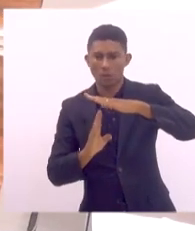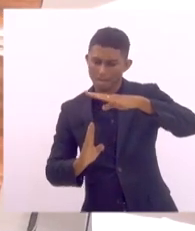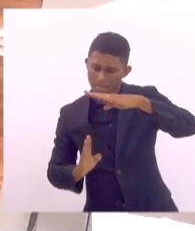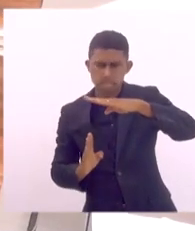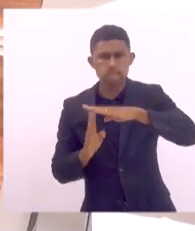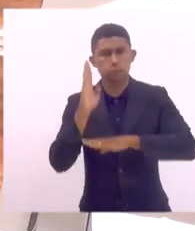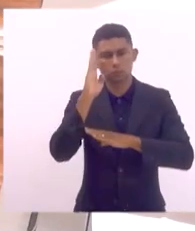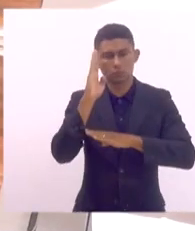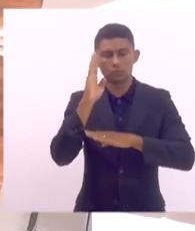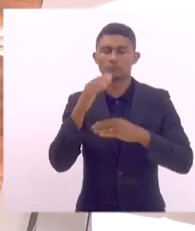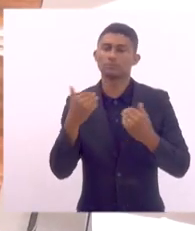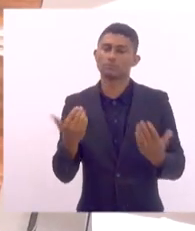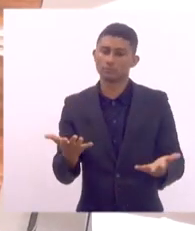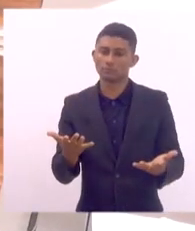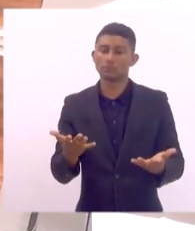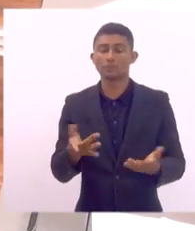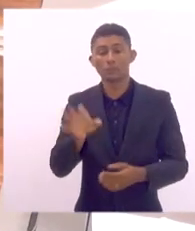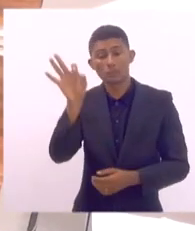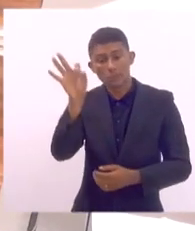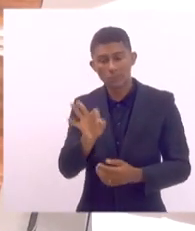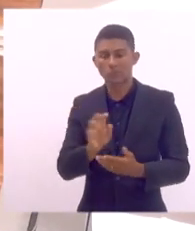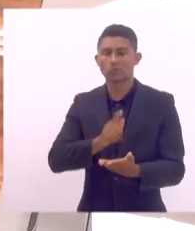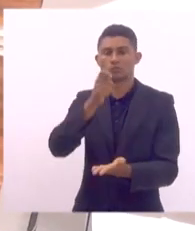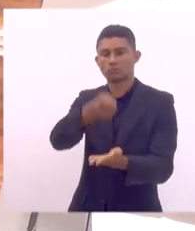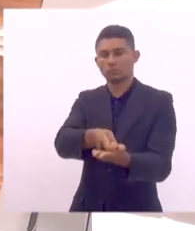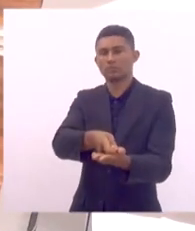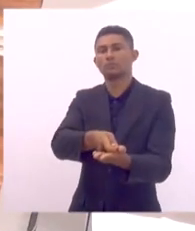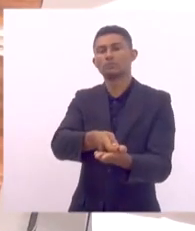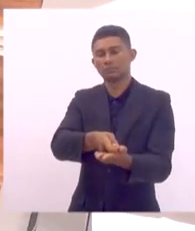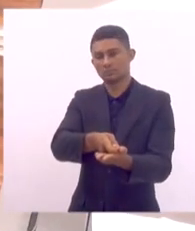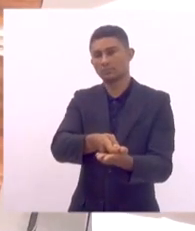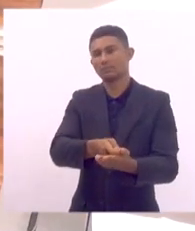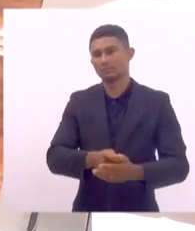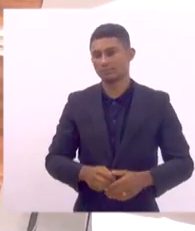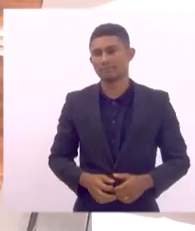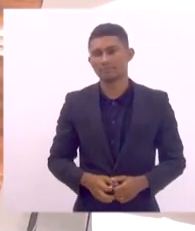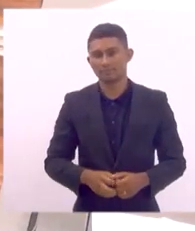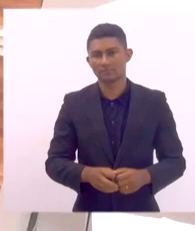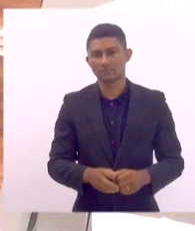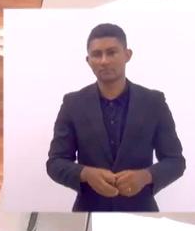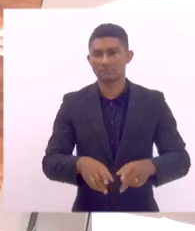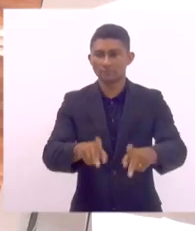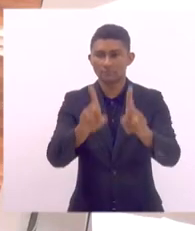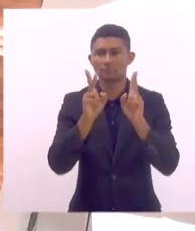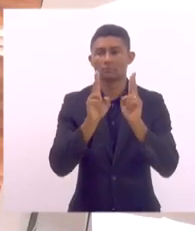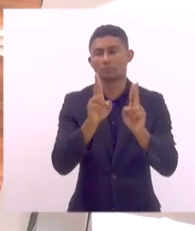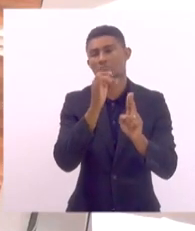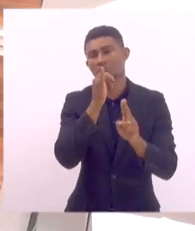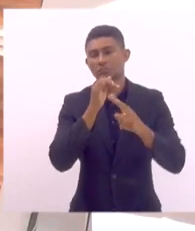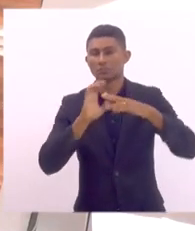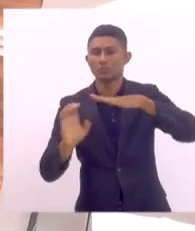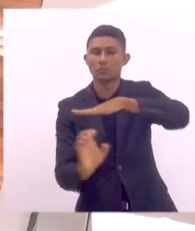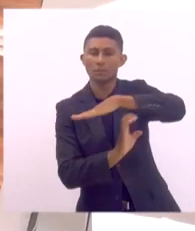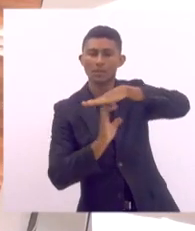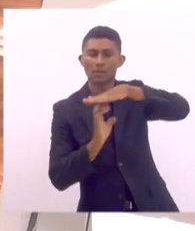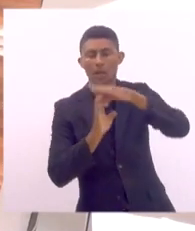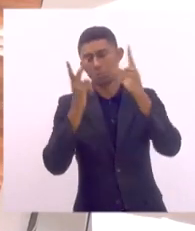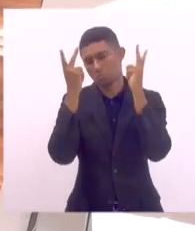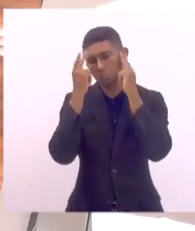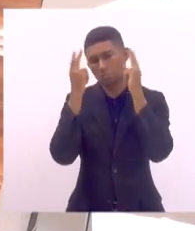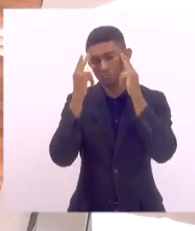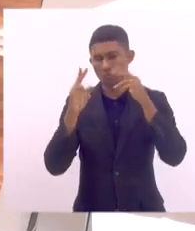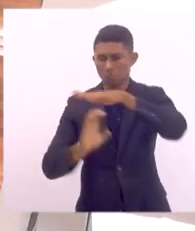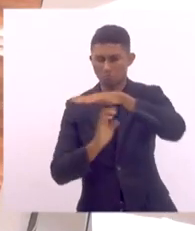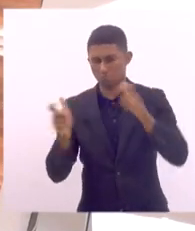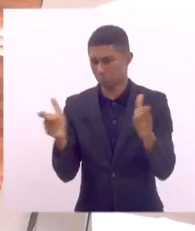você aplica a alíquota como fosse empresário comum e não micro pequeno empresário. Né?